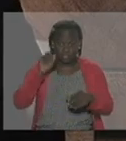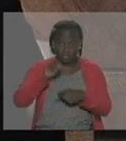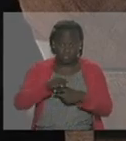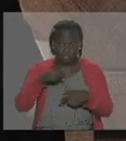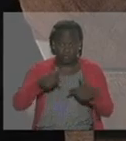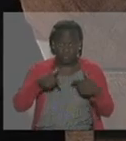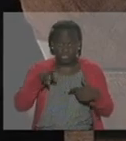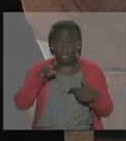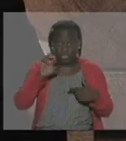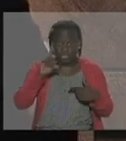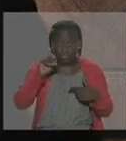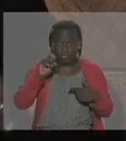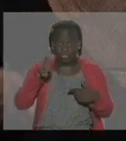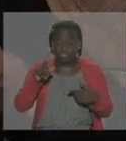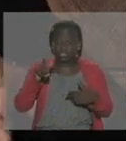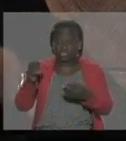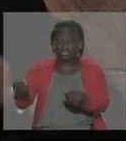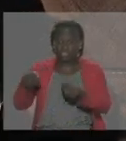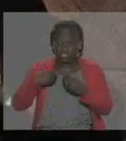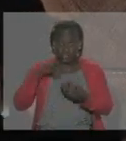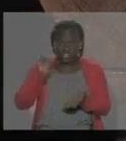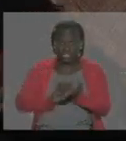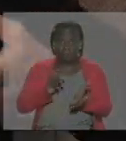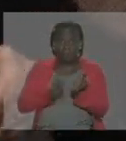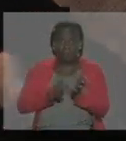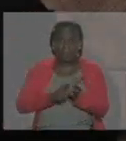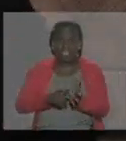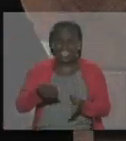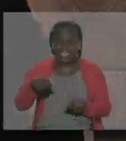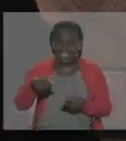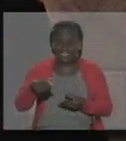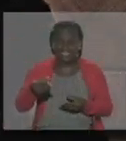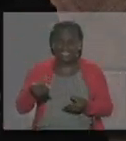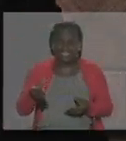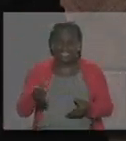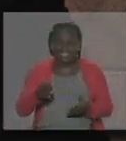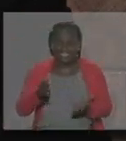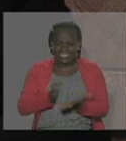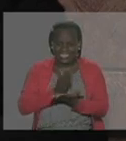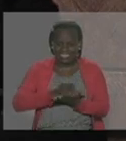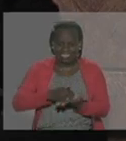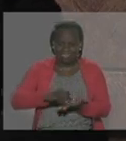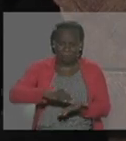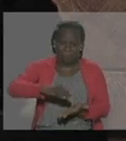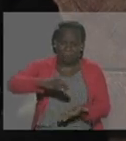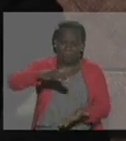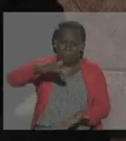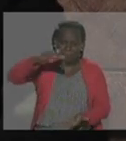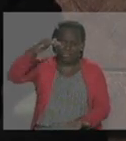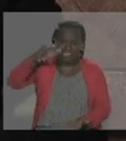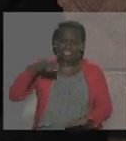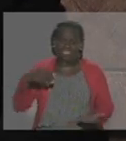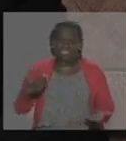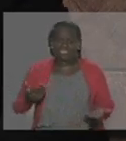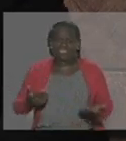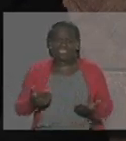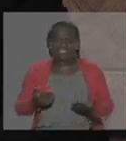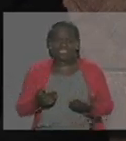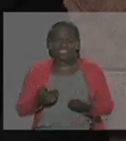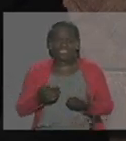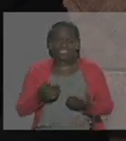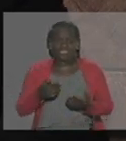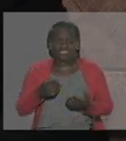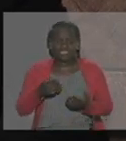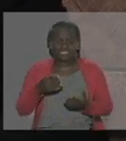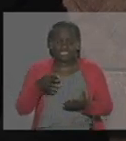eu entrei paraa Record A gente ainda recebia os originais em papel aquela carta em papel ficava aquela pilha de livro de de de livro não